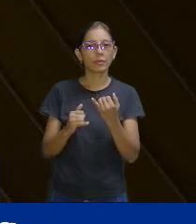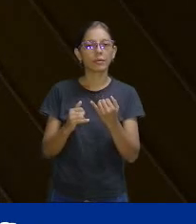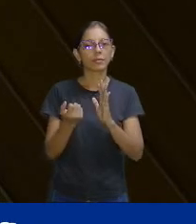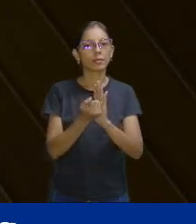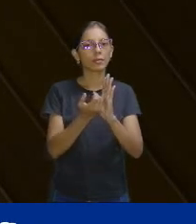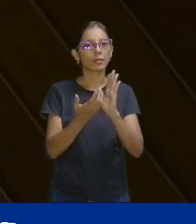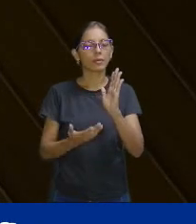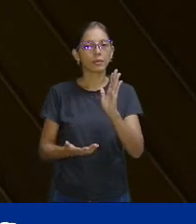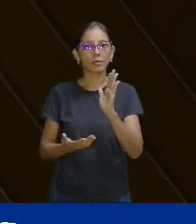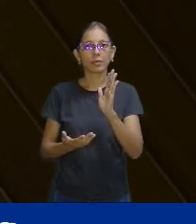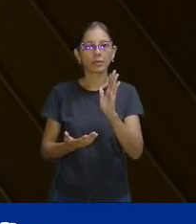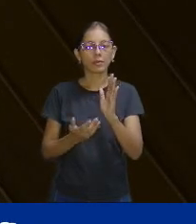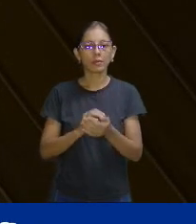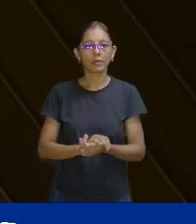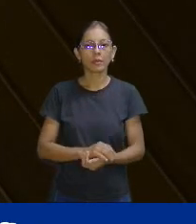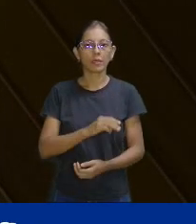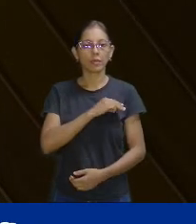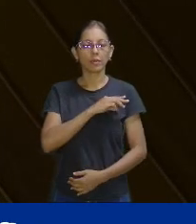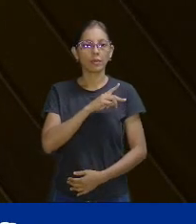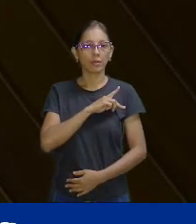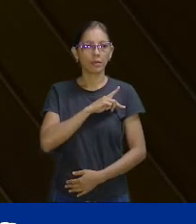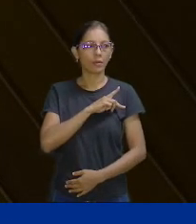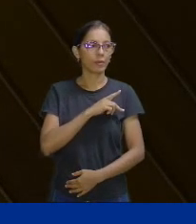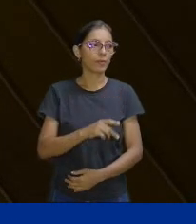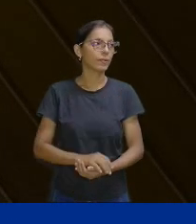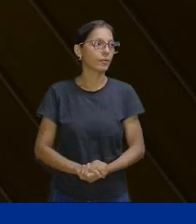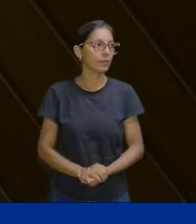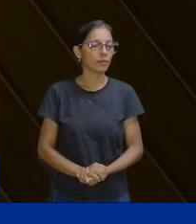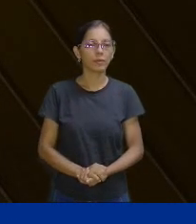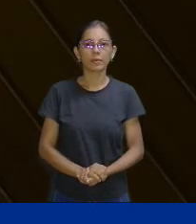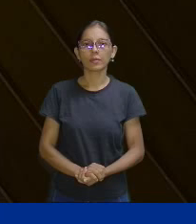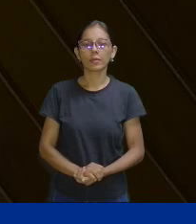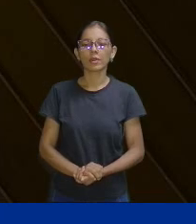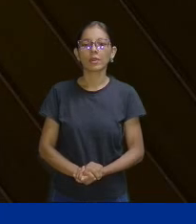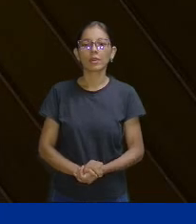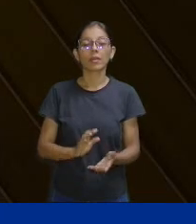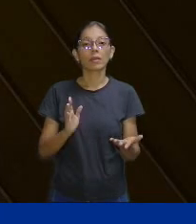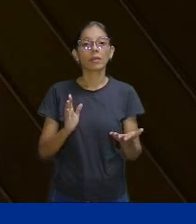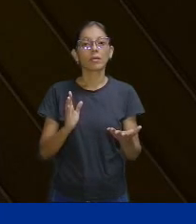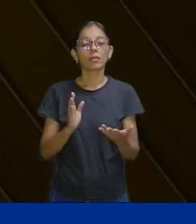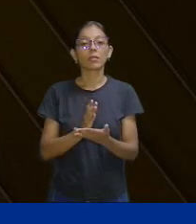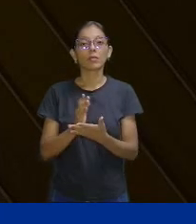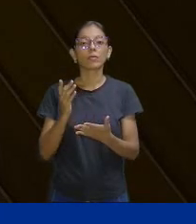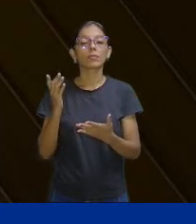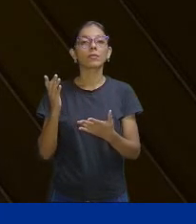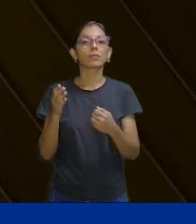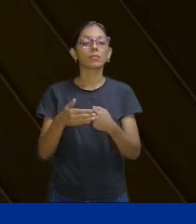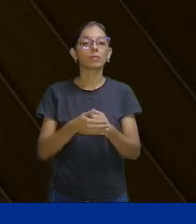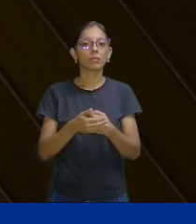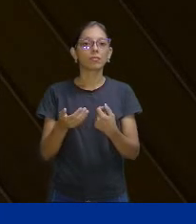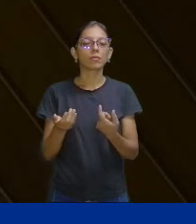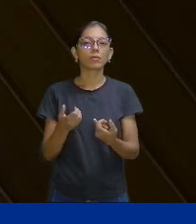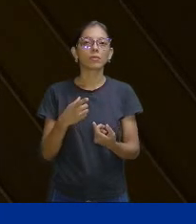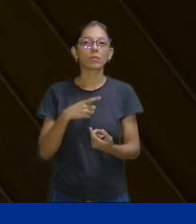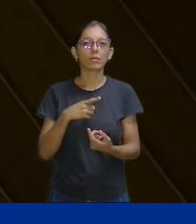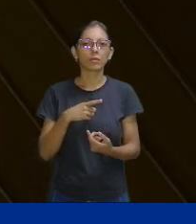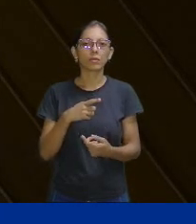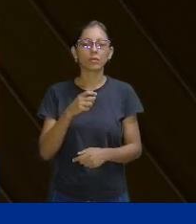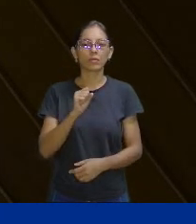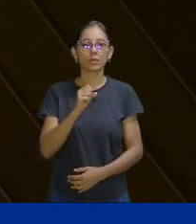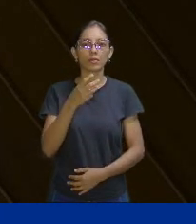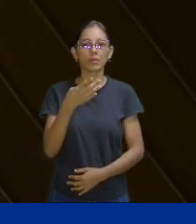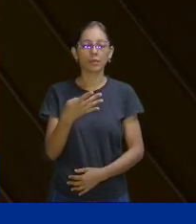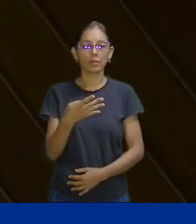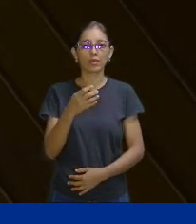embargos de declaração postos pelo Ministério Público Eleitoral, a fim de suprir a omissão nos acórdãos TRAP número 8482